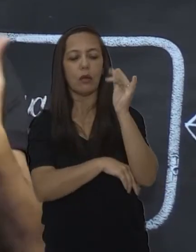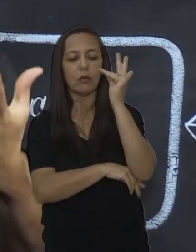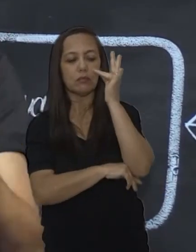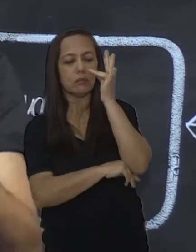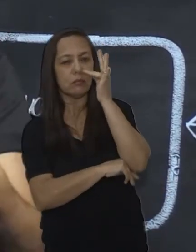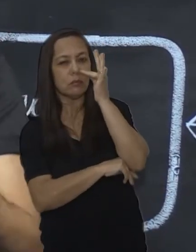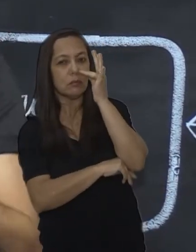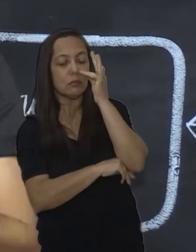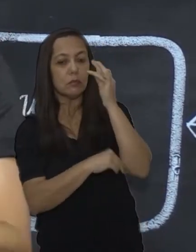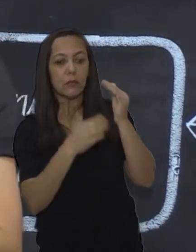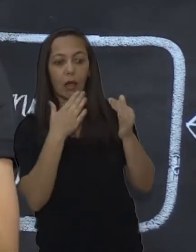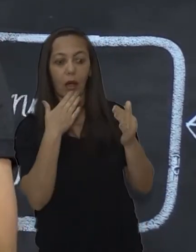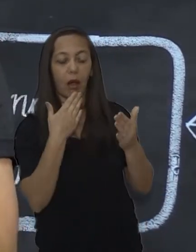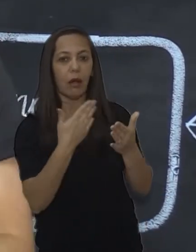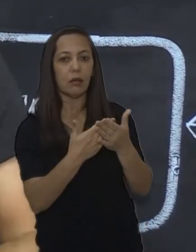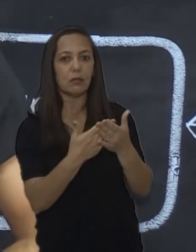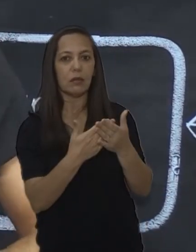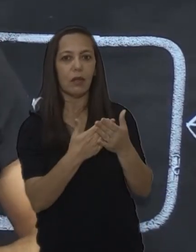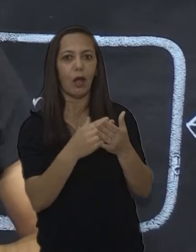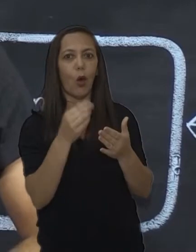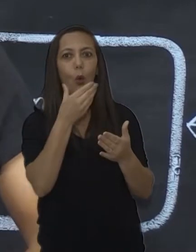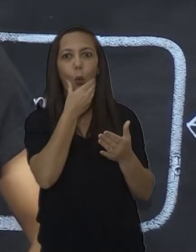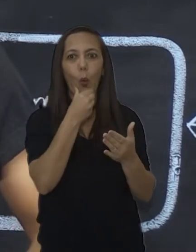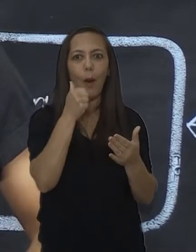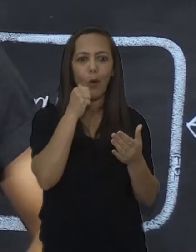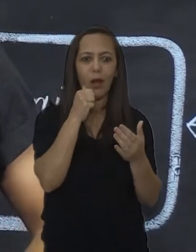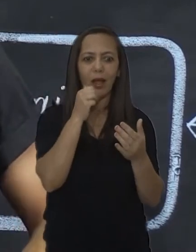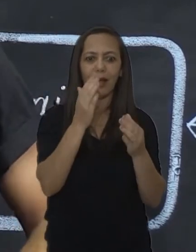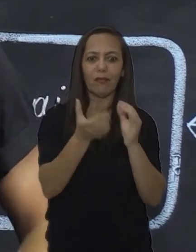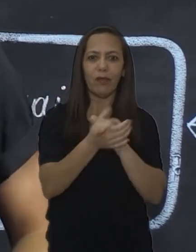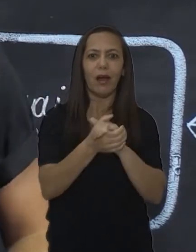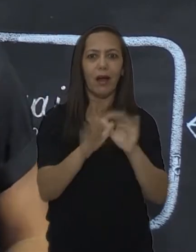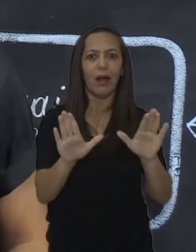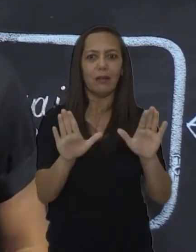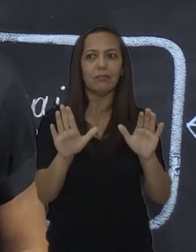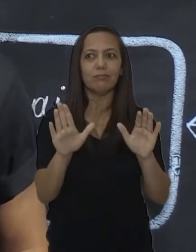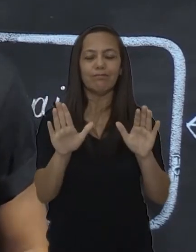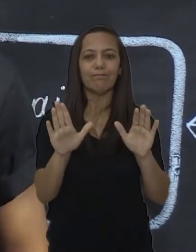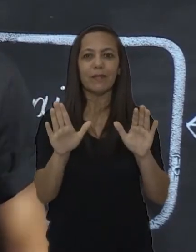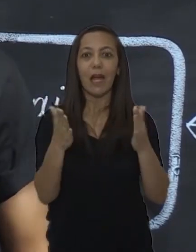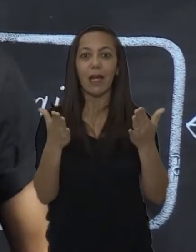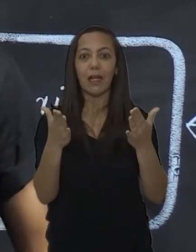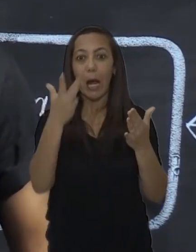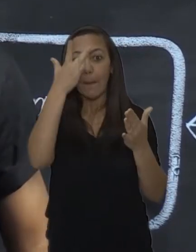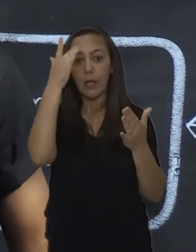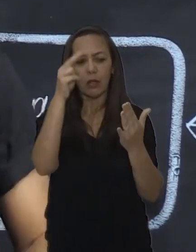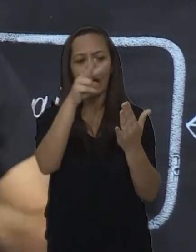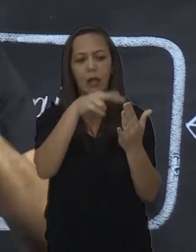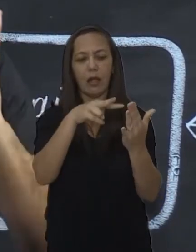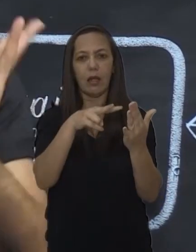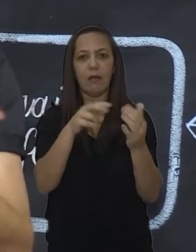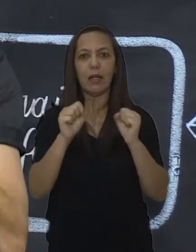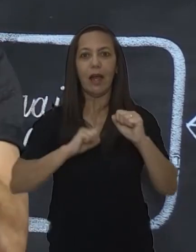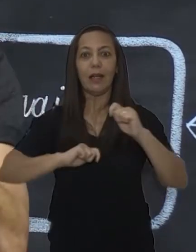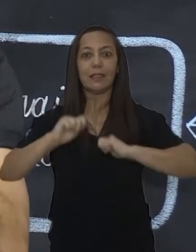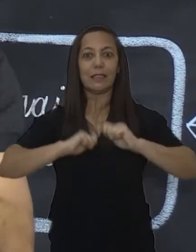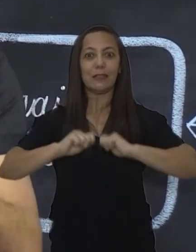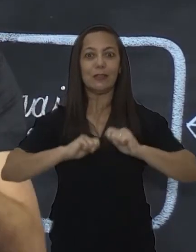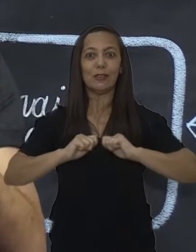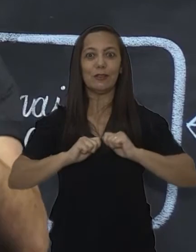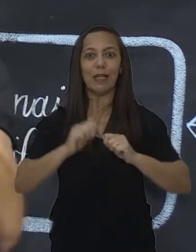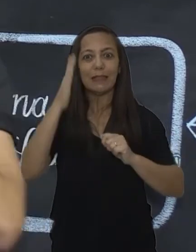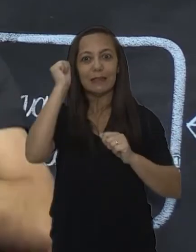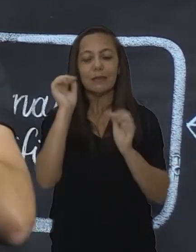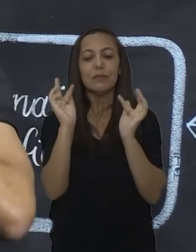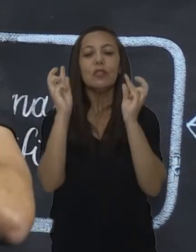será que esses personagens vão se separar ou não? Do clímax, a gente caminha para o desfecho, ou situação final, que é o fim do enredo, que